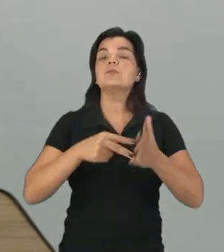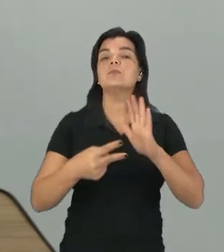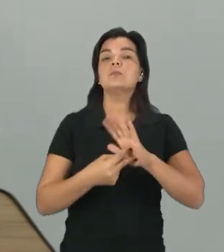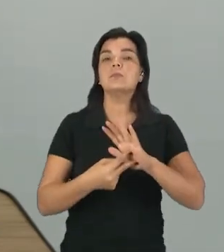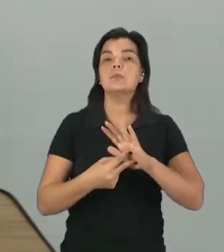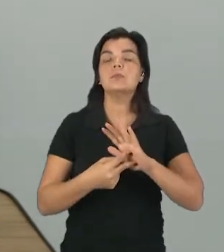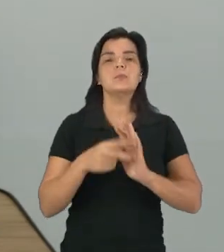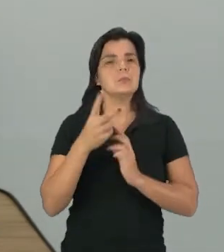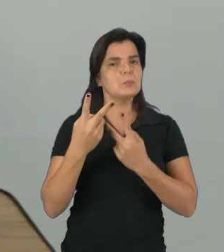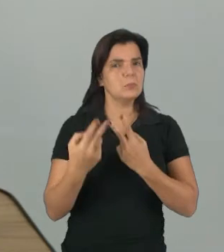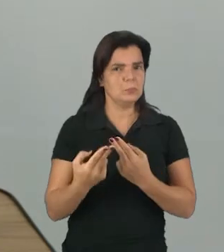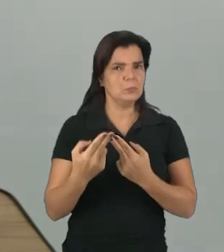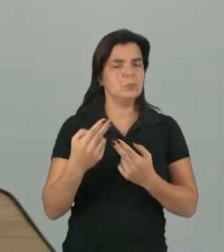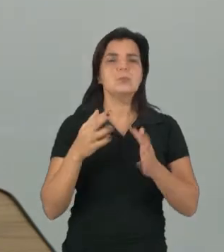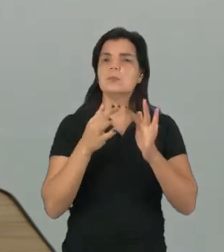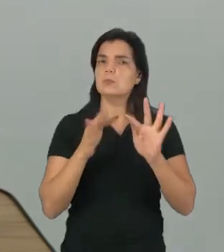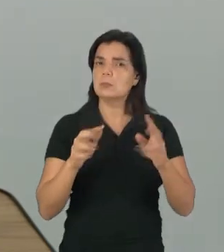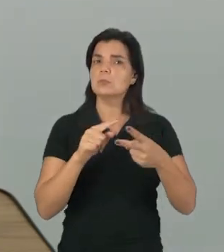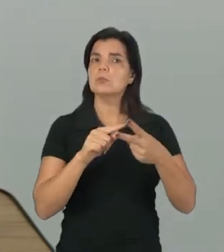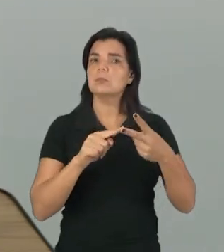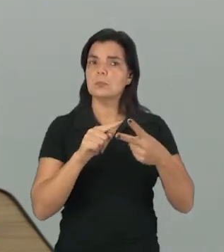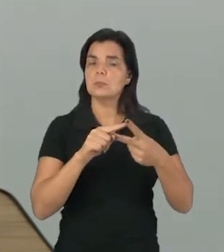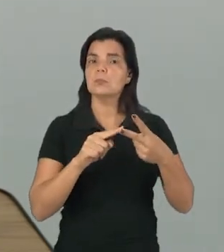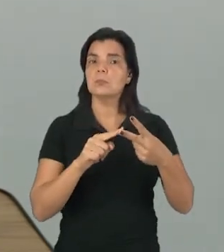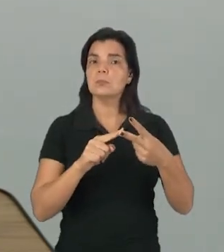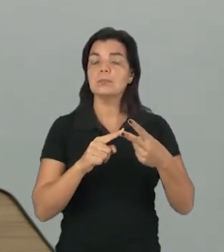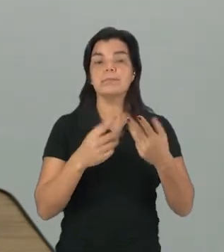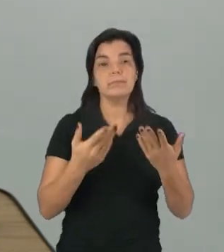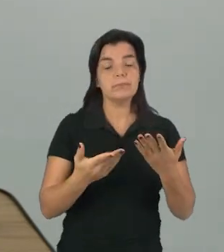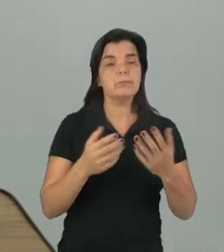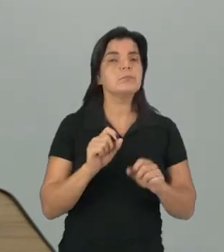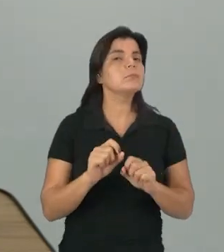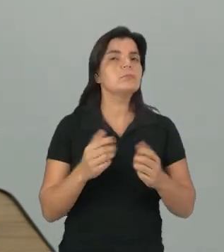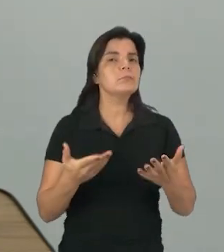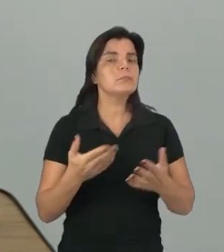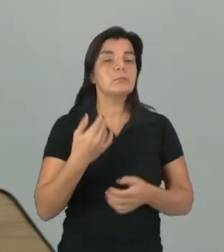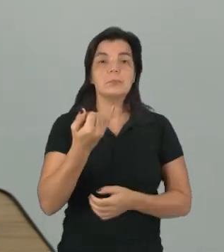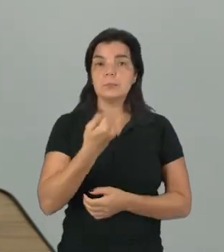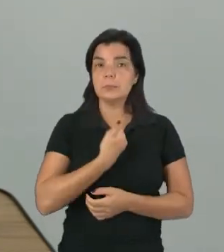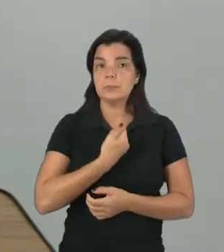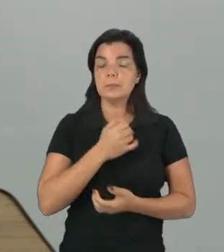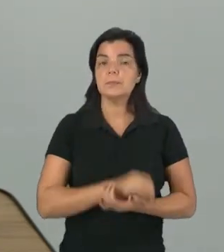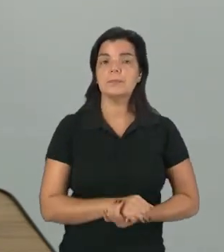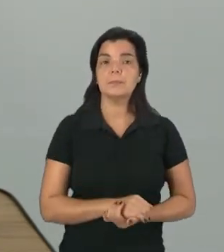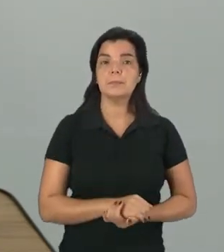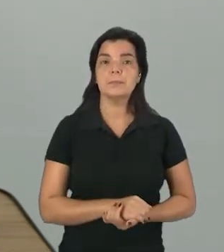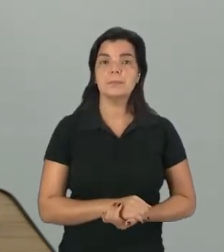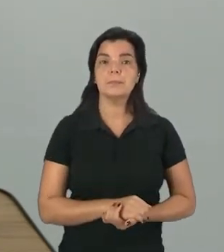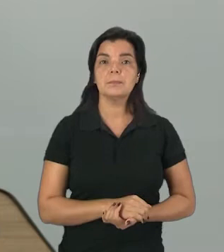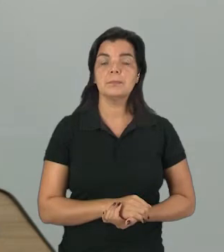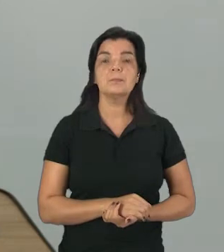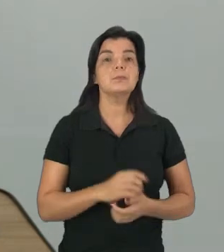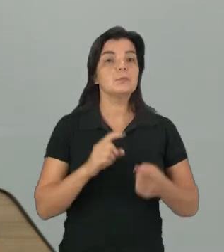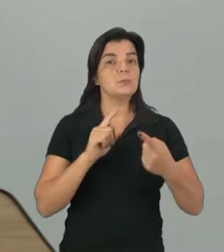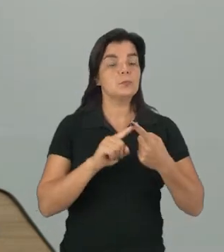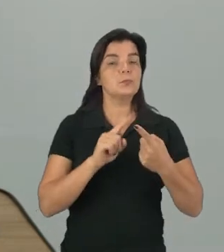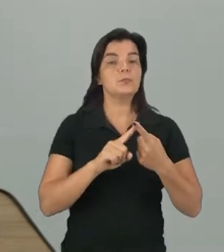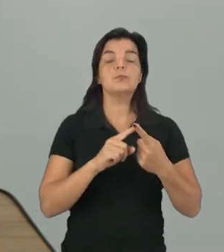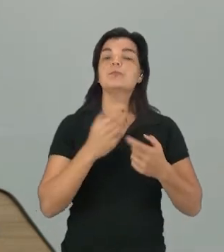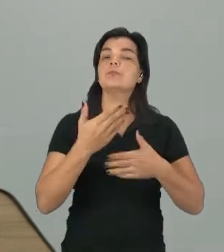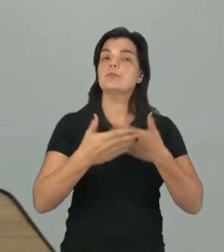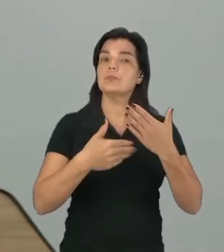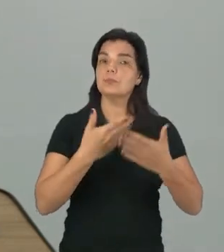delas é o mesmo nas duas frases? É isso que eu tenho para te perguntar nesse momento. O que você me diz? Vamos ler uma por uma e já